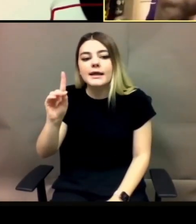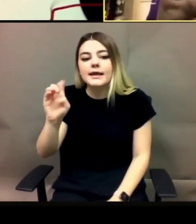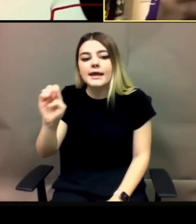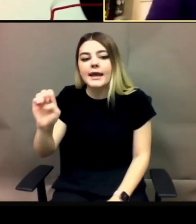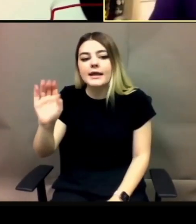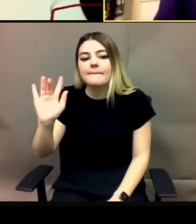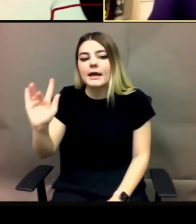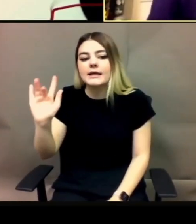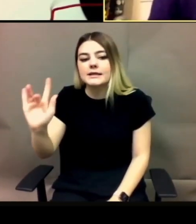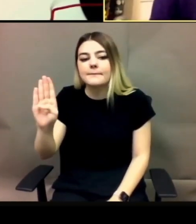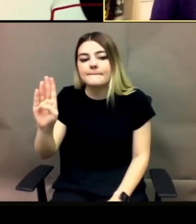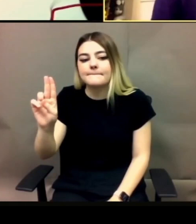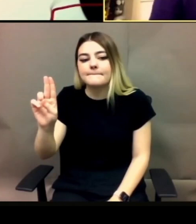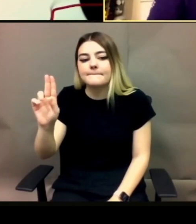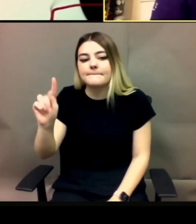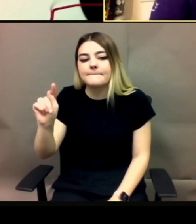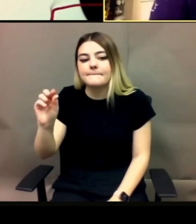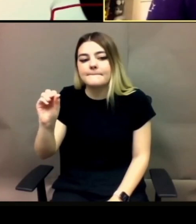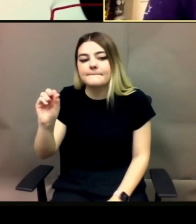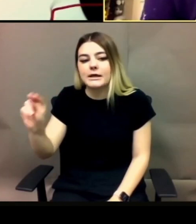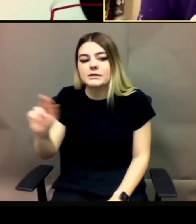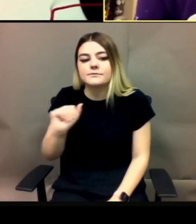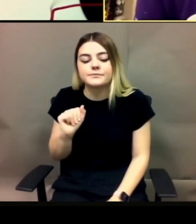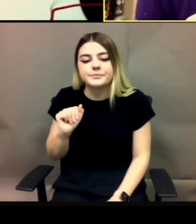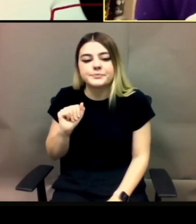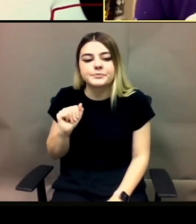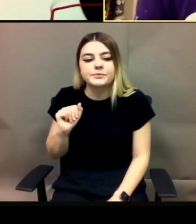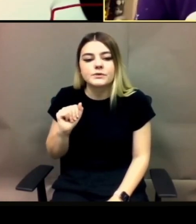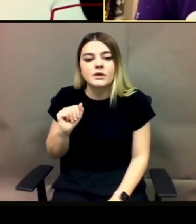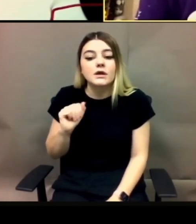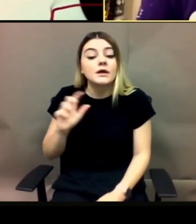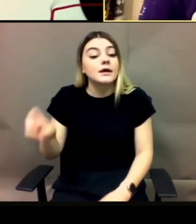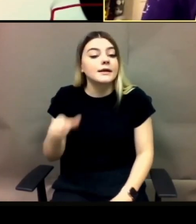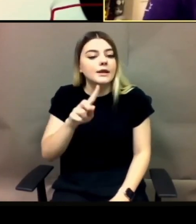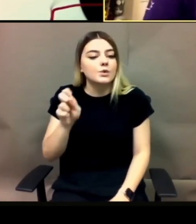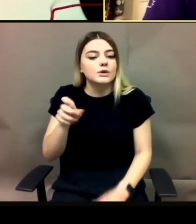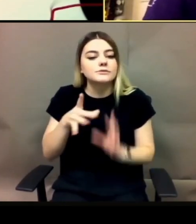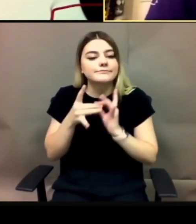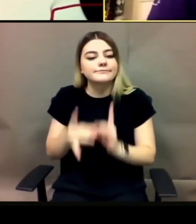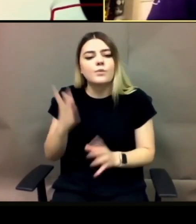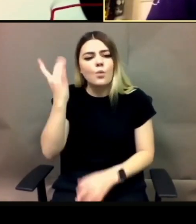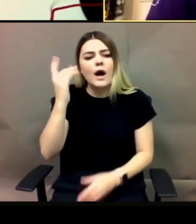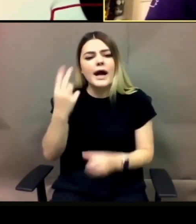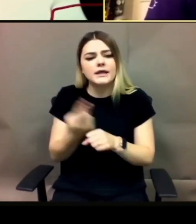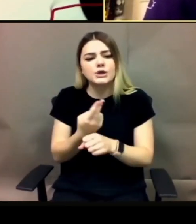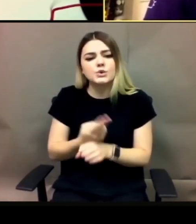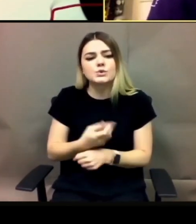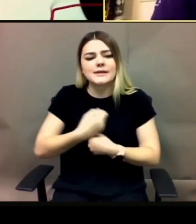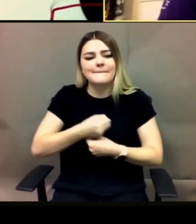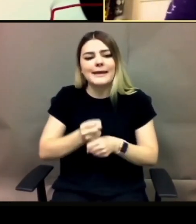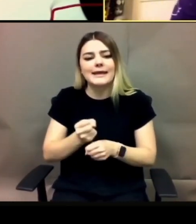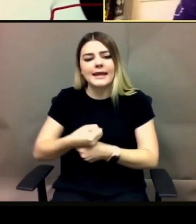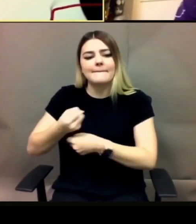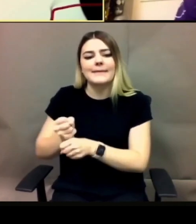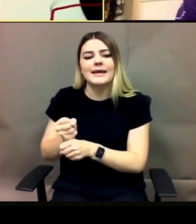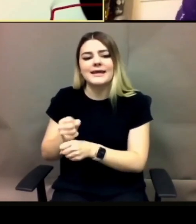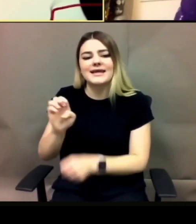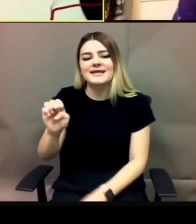de Flipperemo, ou Arcade Button. E uma outra pergunta sobre por que usar a extensão do Makemake?